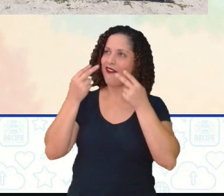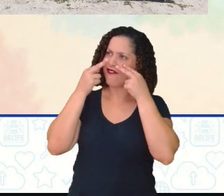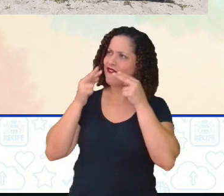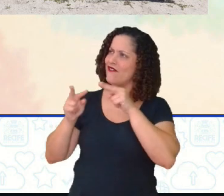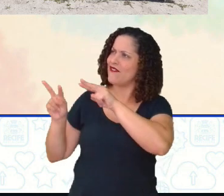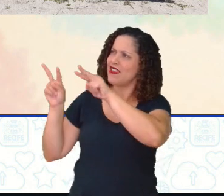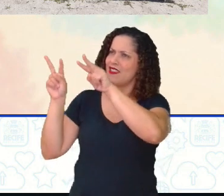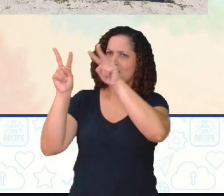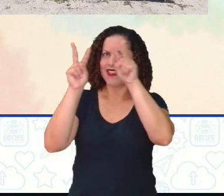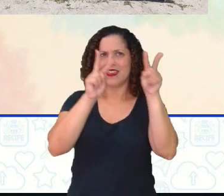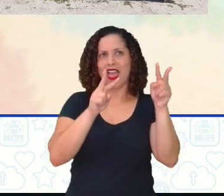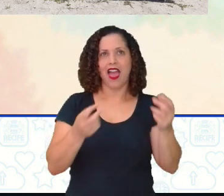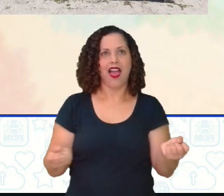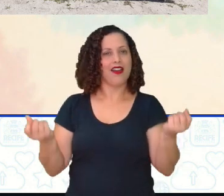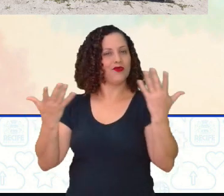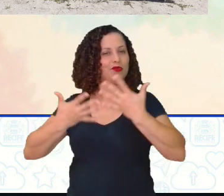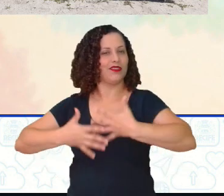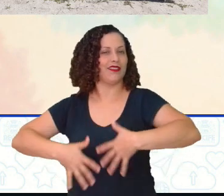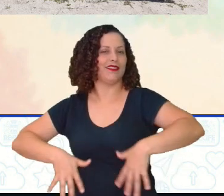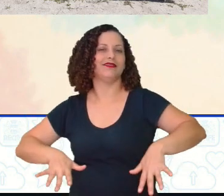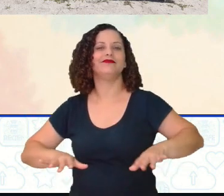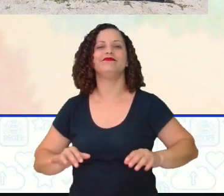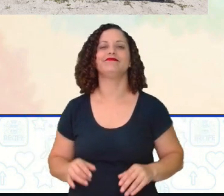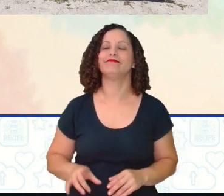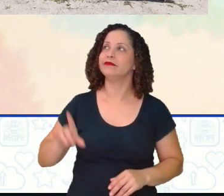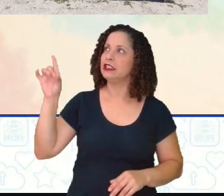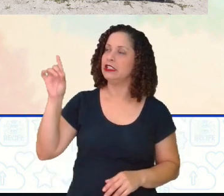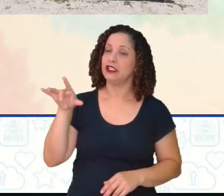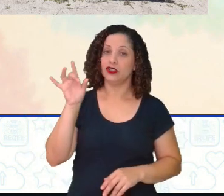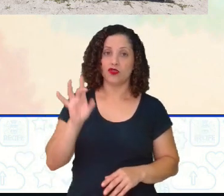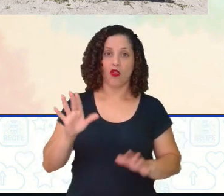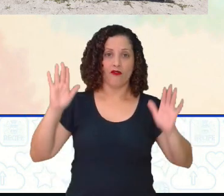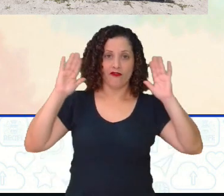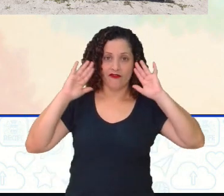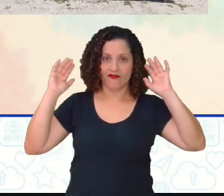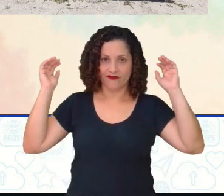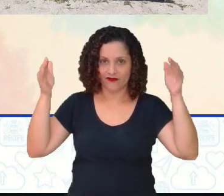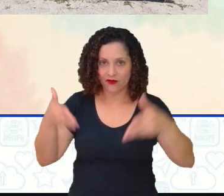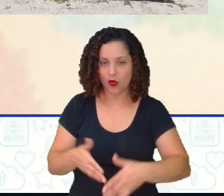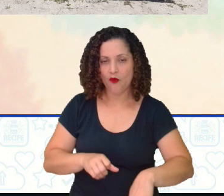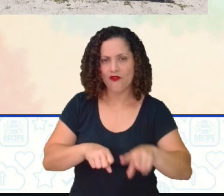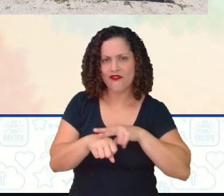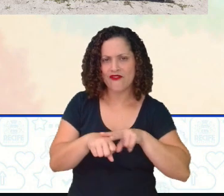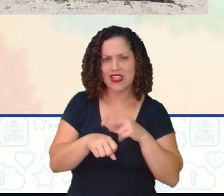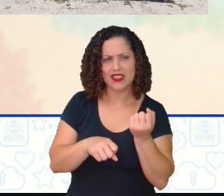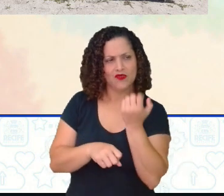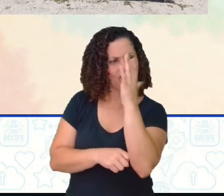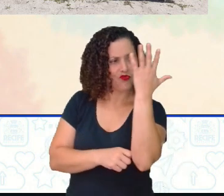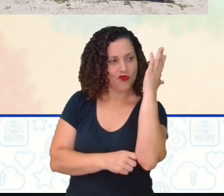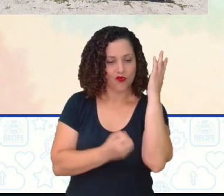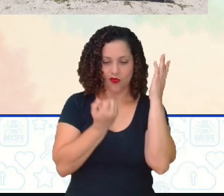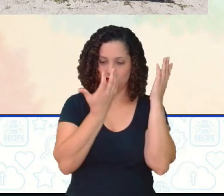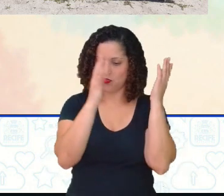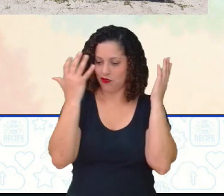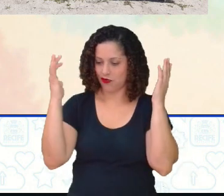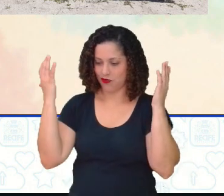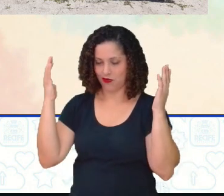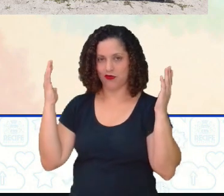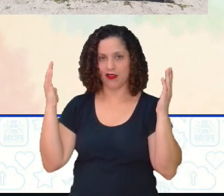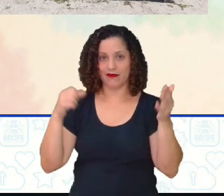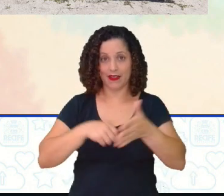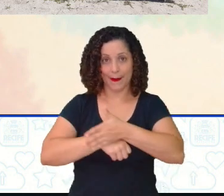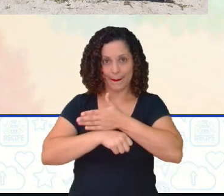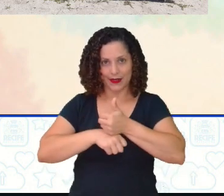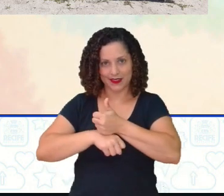Então, a proposta de Bulemar é trazer um pouquinho aí da natureza, da paisagem natural, para o espaço urbano.